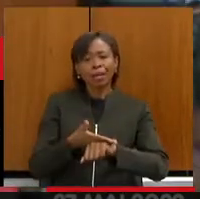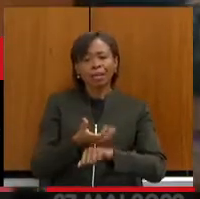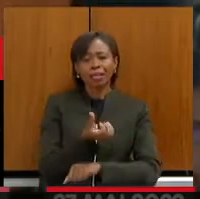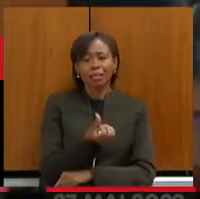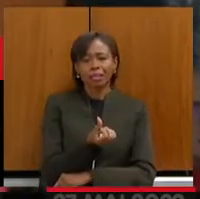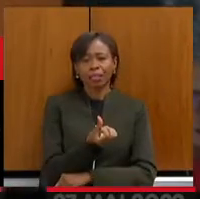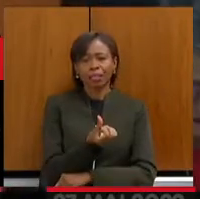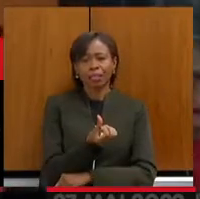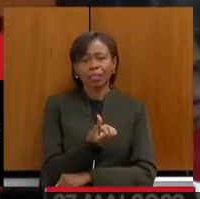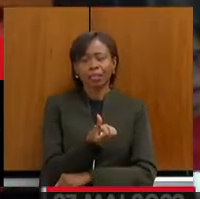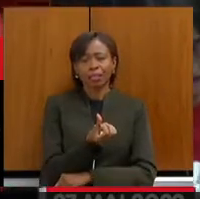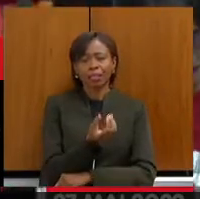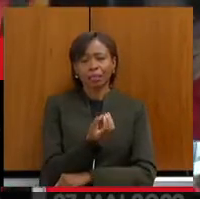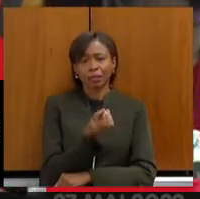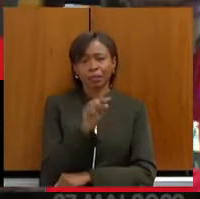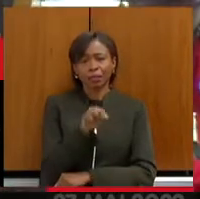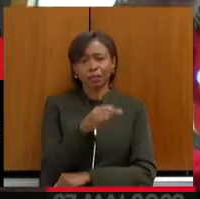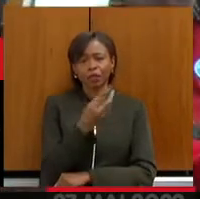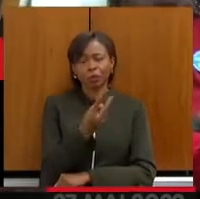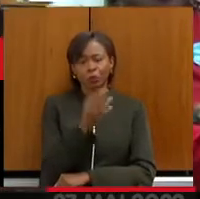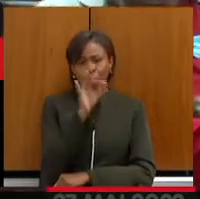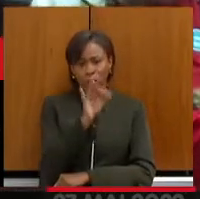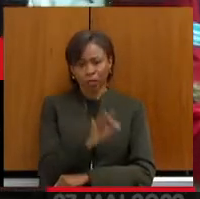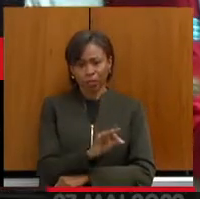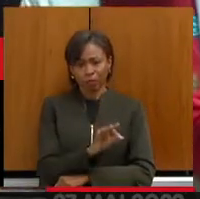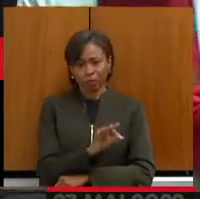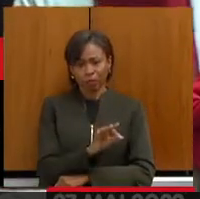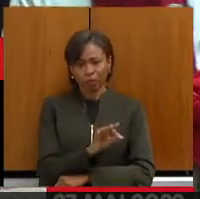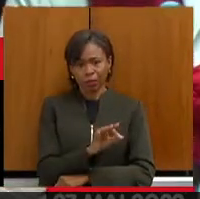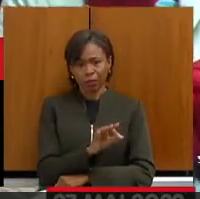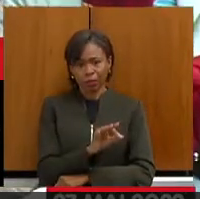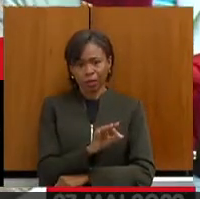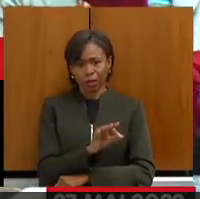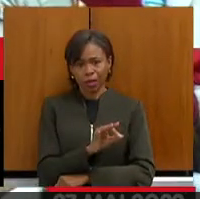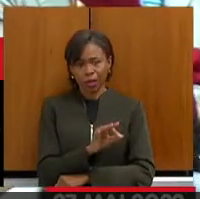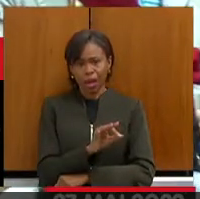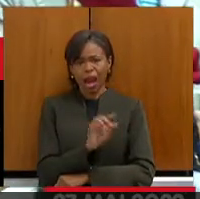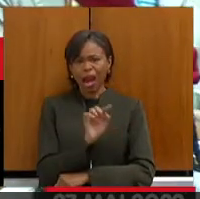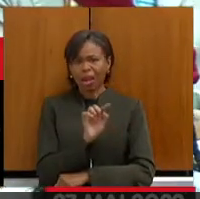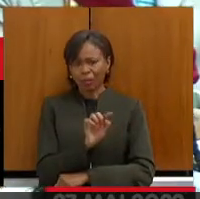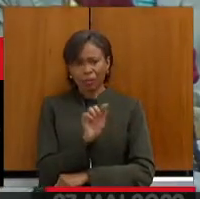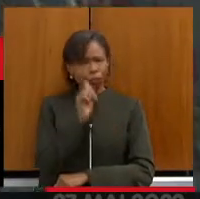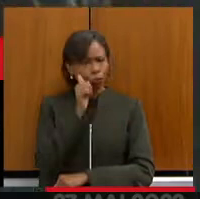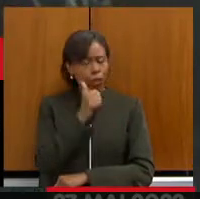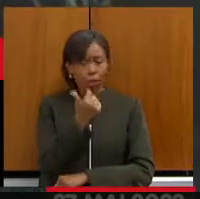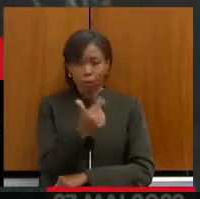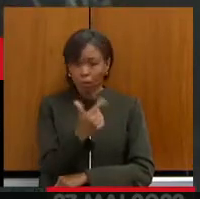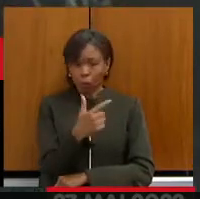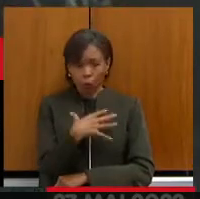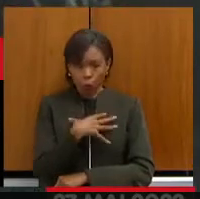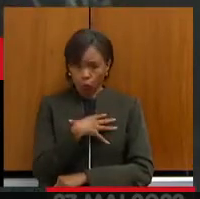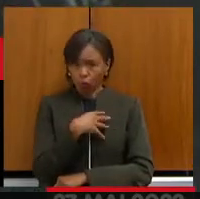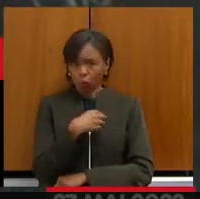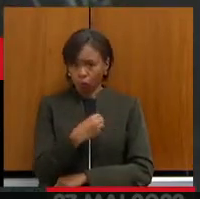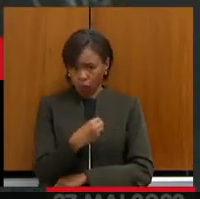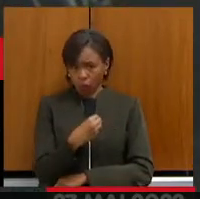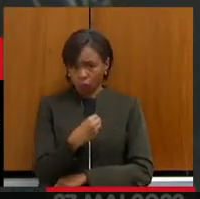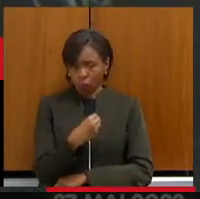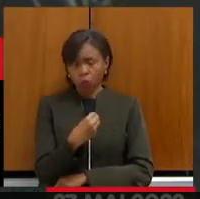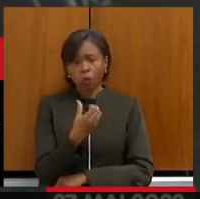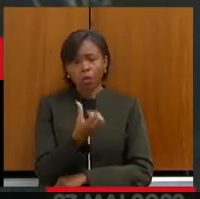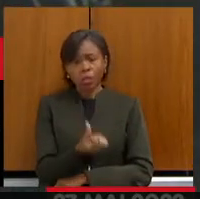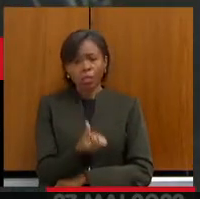por cento já que para aquelas sem presença de crianças nessa faixa etária os percentuais foram de respectivamente